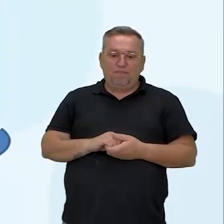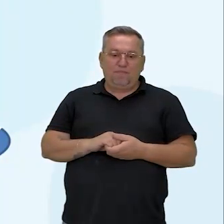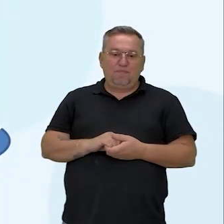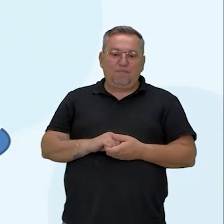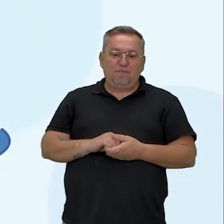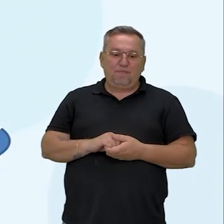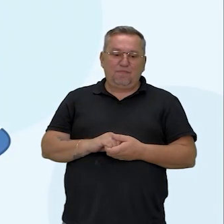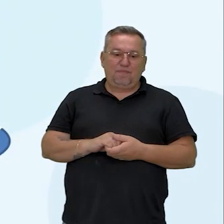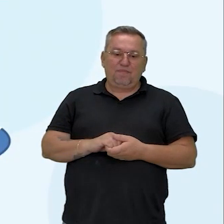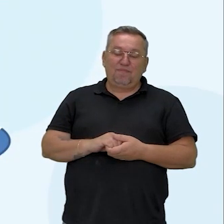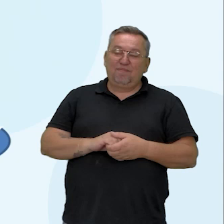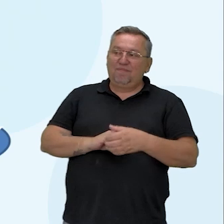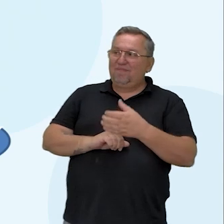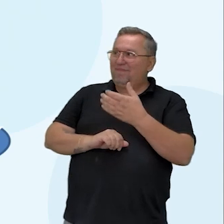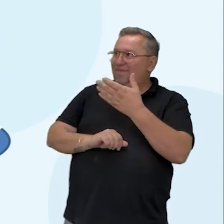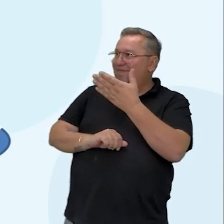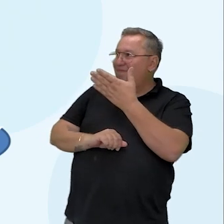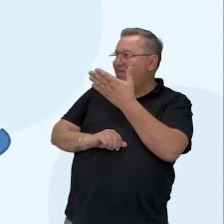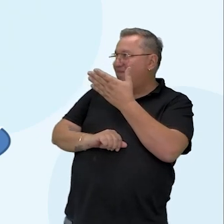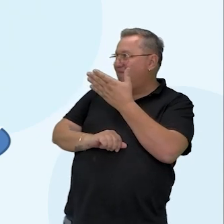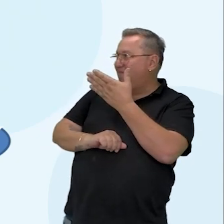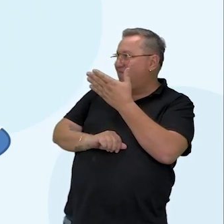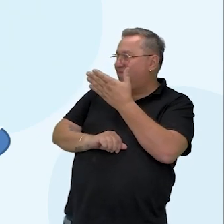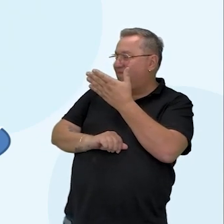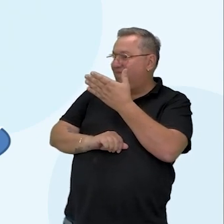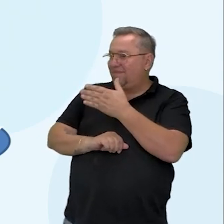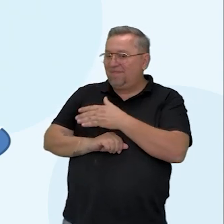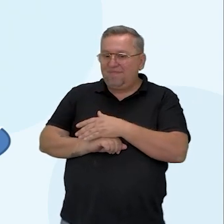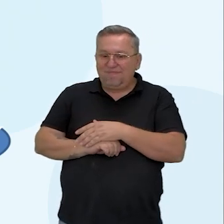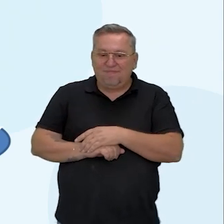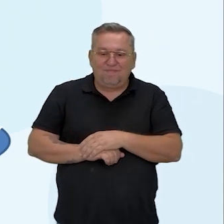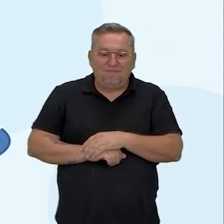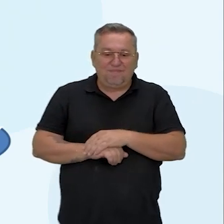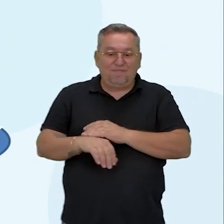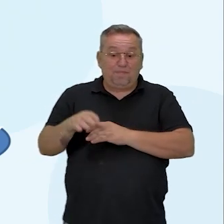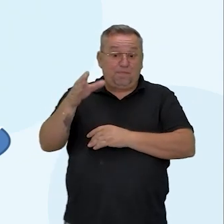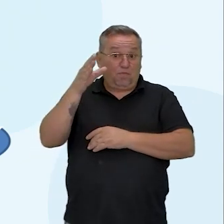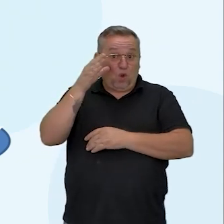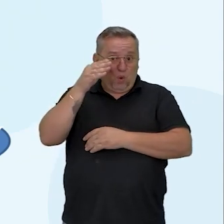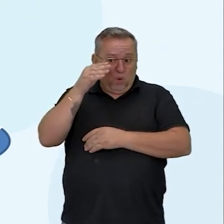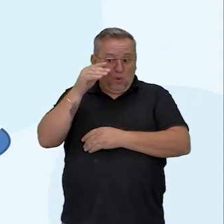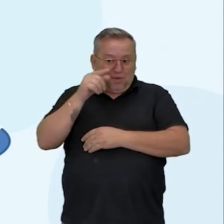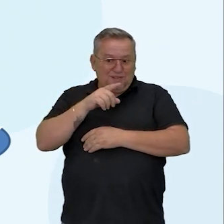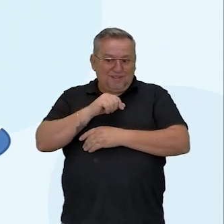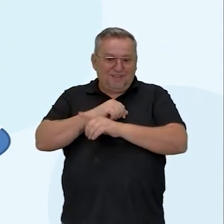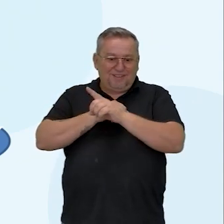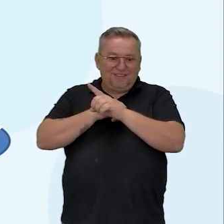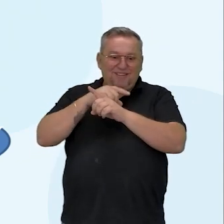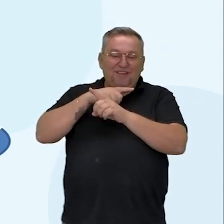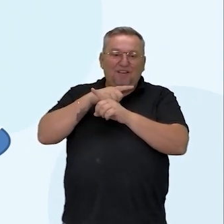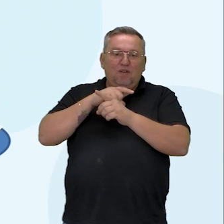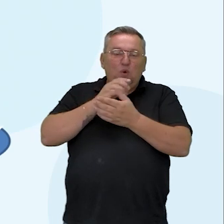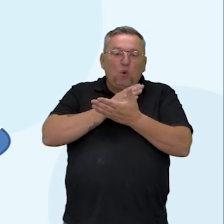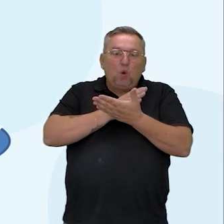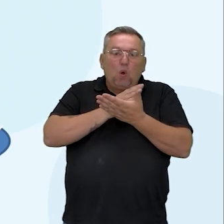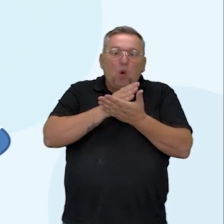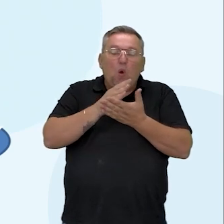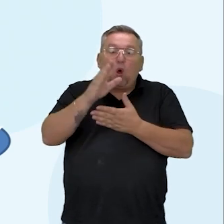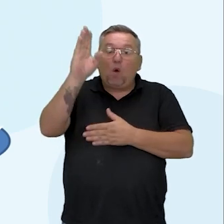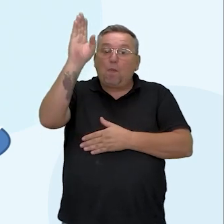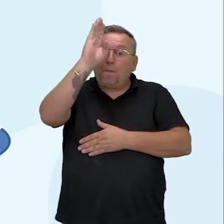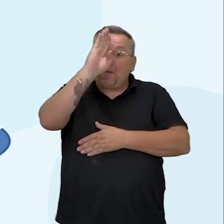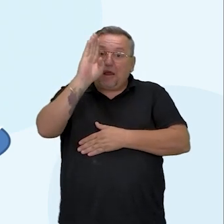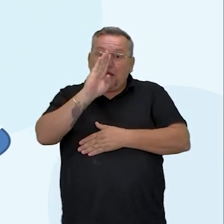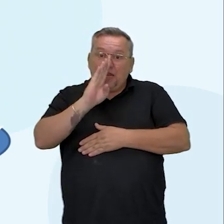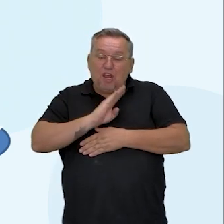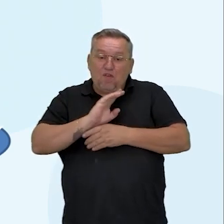olha lá, né? A gente aqui, olha que curioso, nós tivemos uma formação que se iniciou como o Brasil